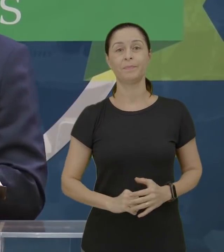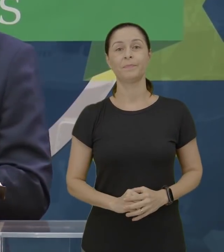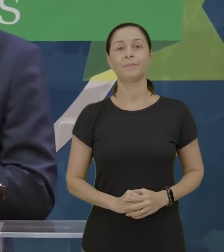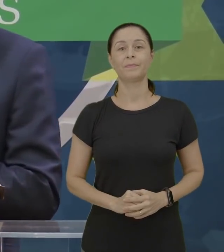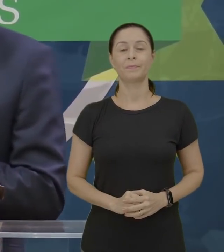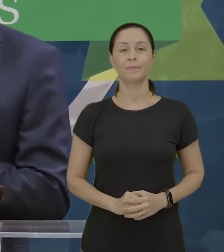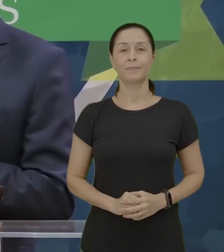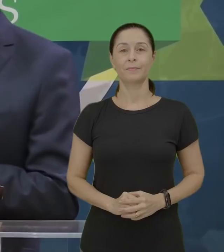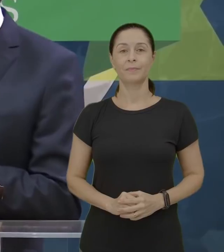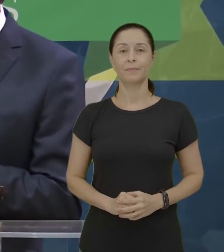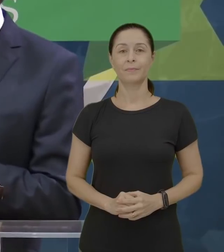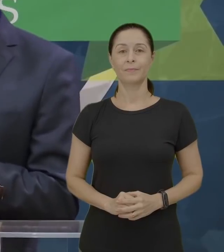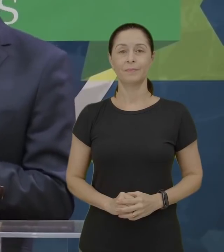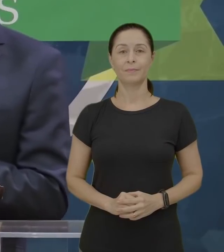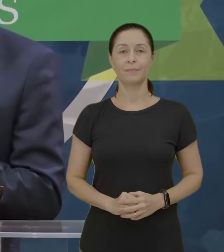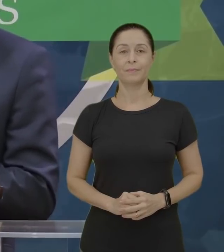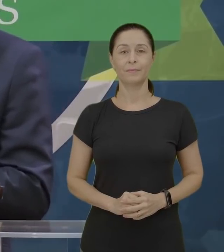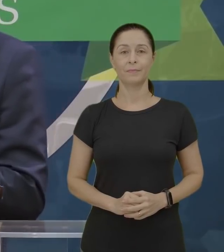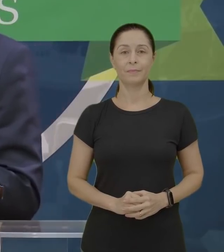20.